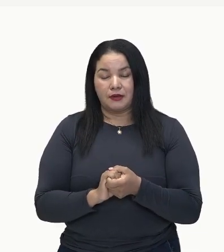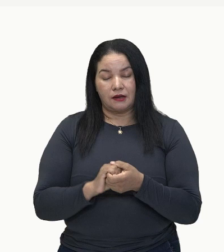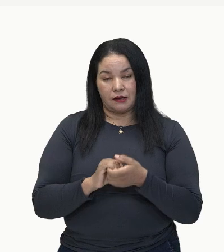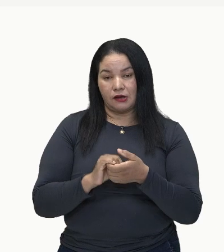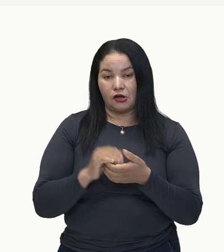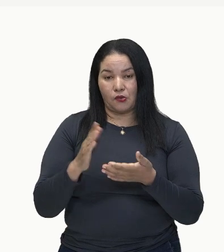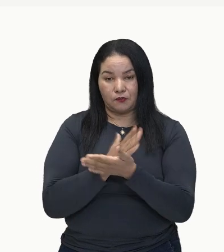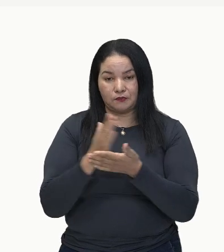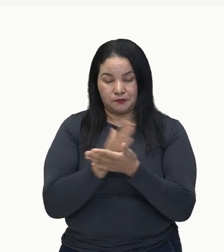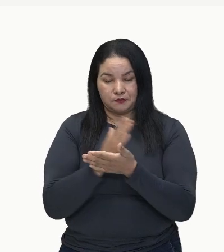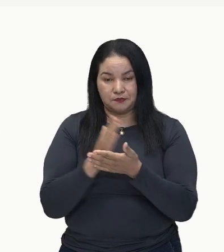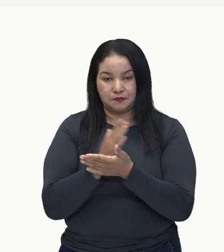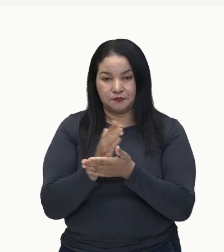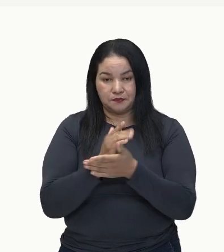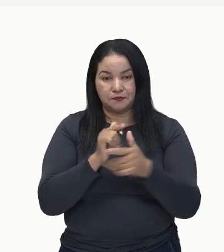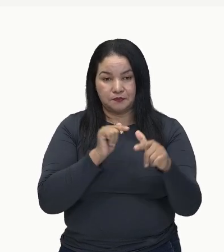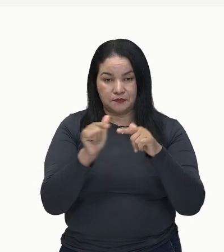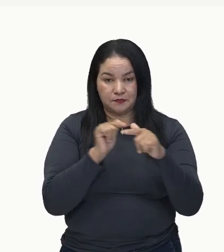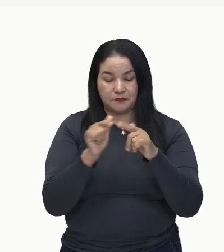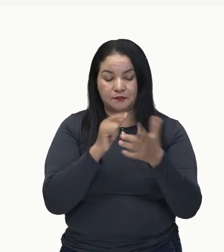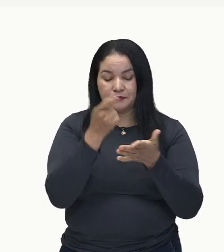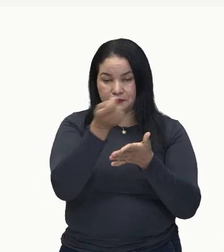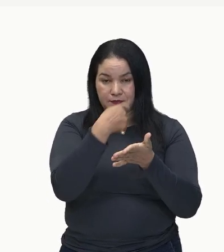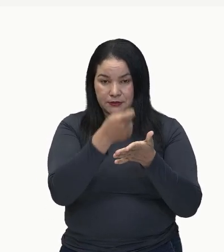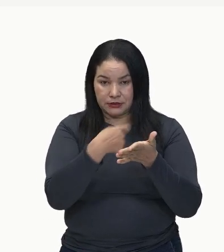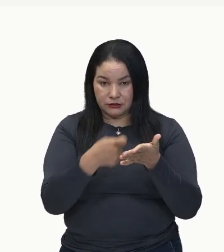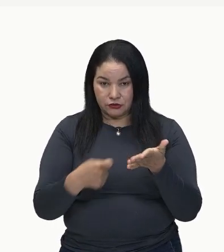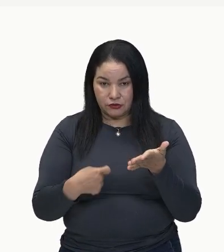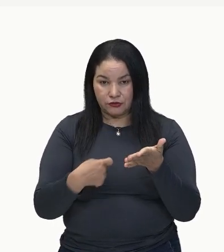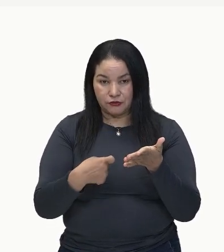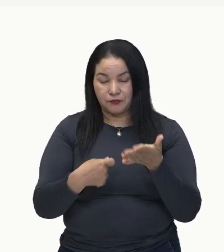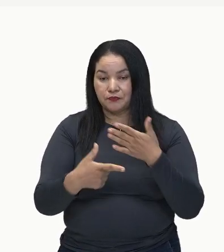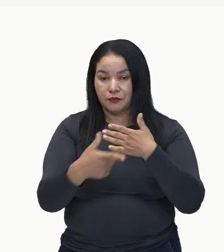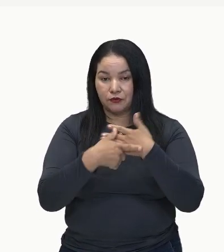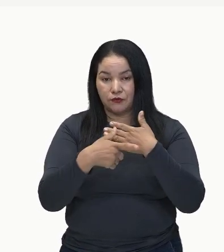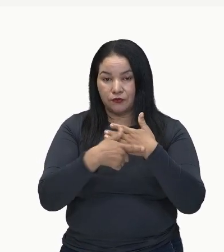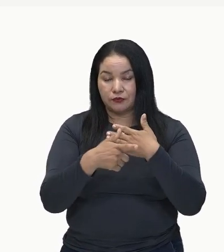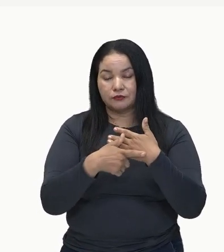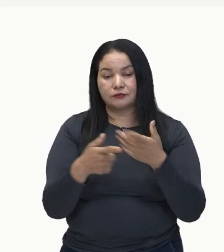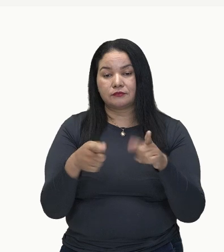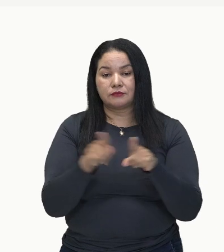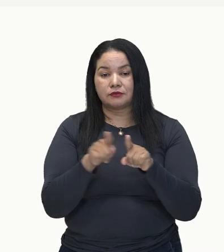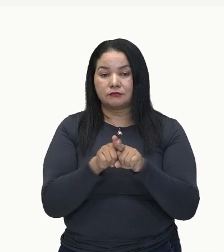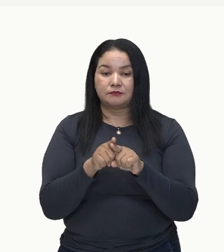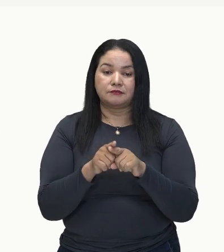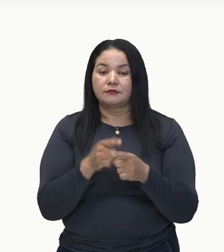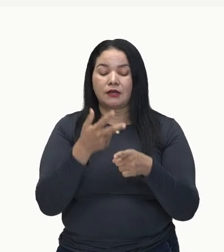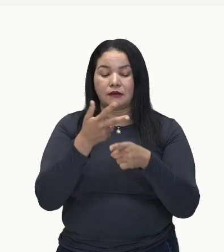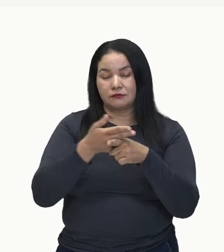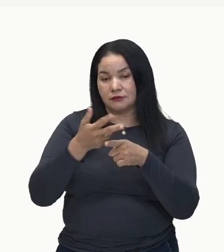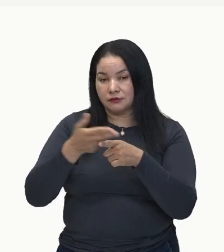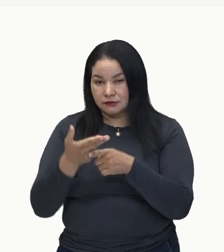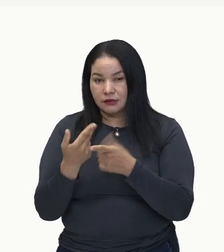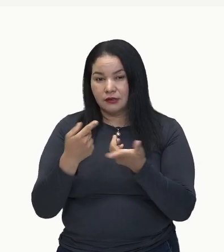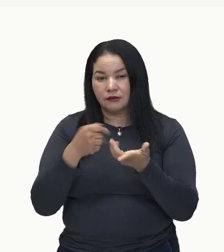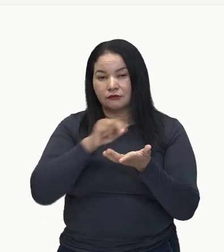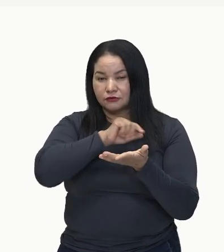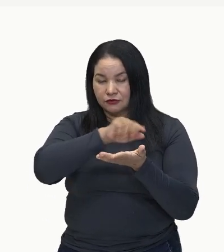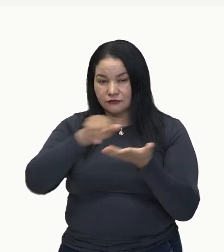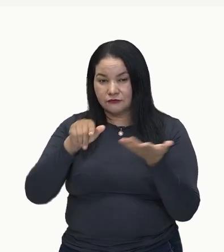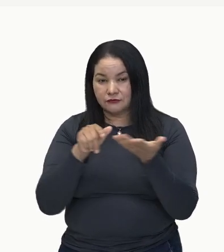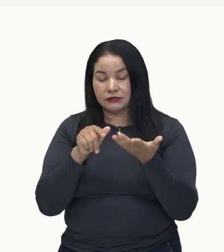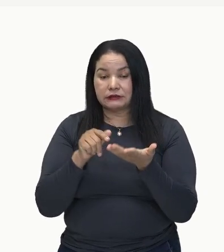do autor, de um escritor, de um autor de série. Ele vai contextualizar a obra,